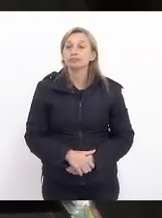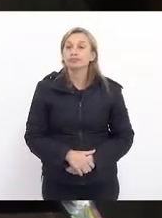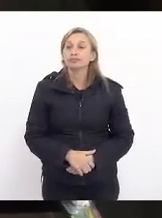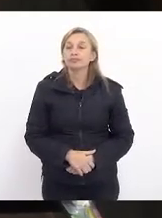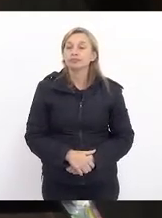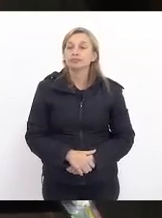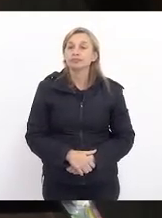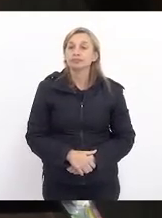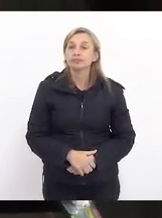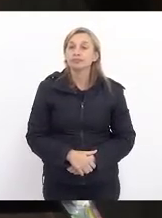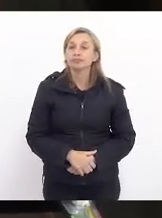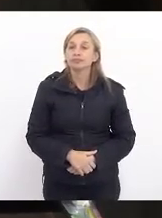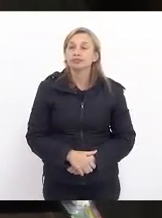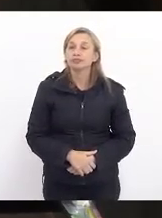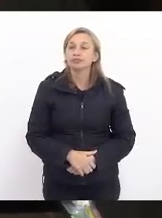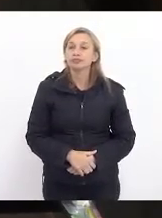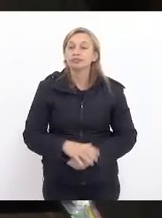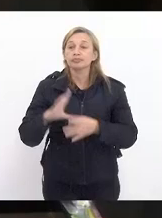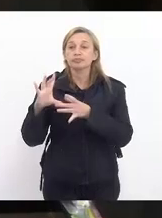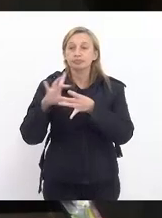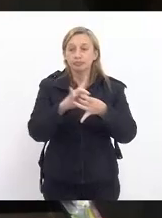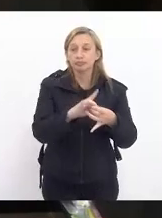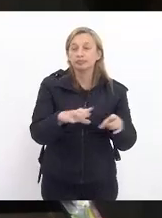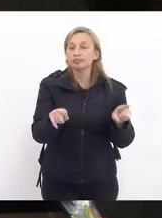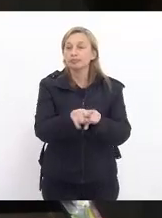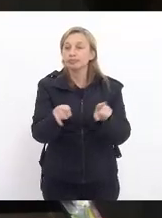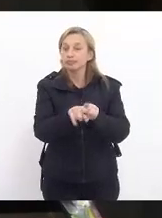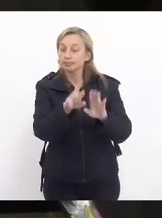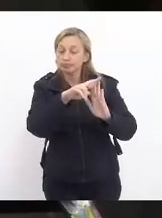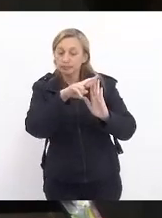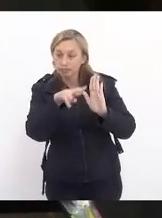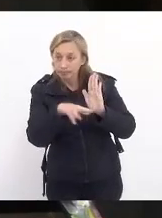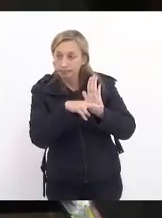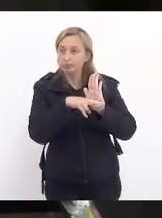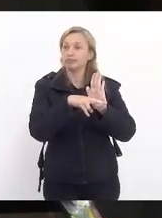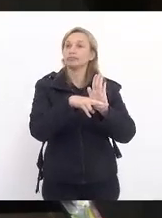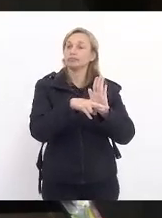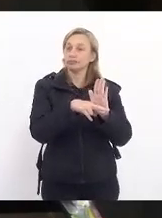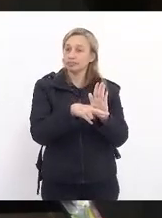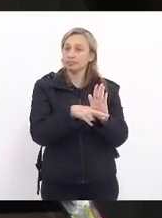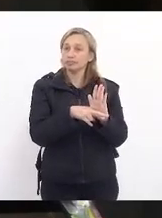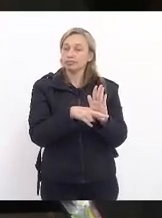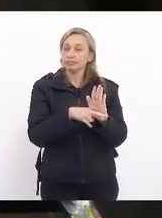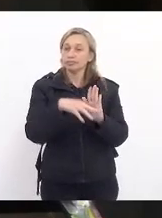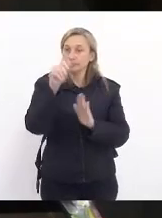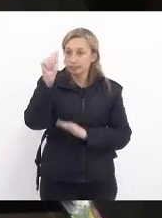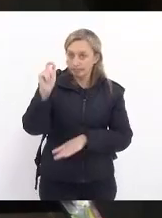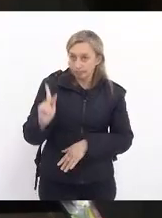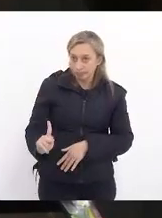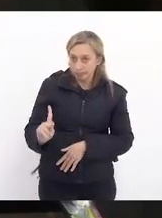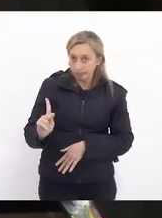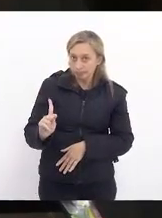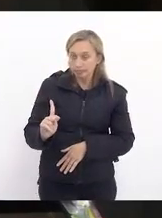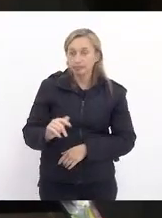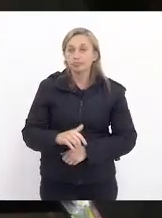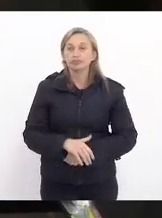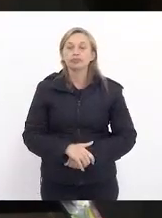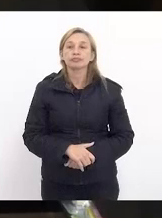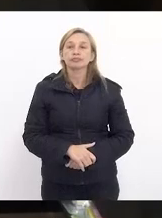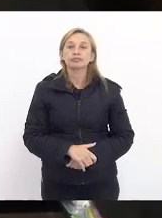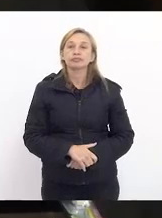e que vincula também as regras Bom dia aposentadoria